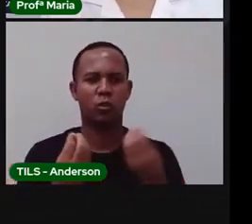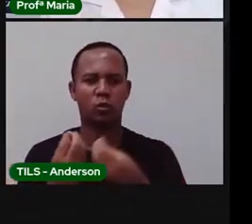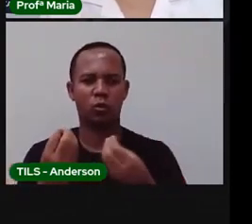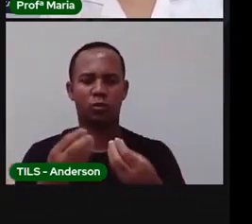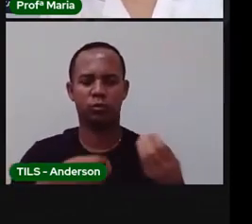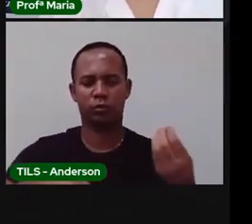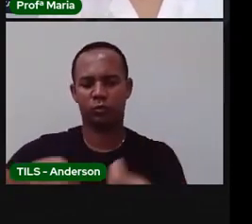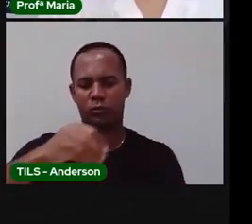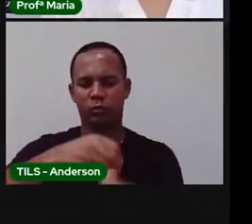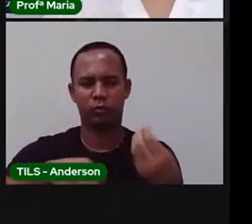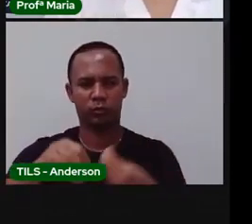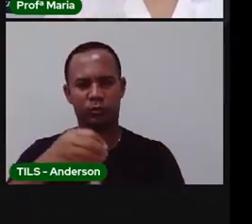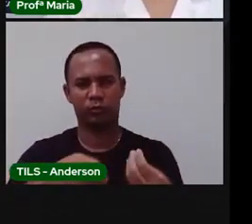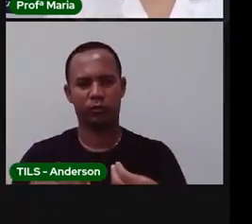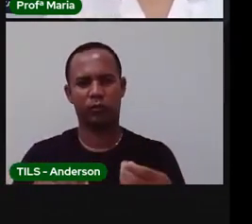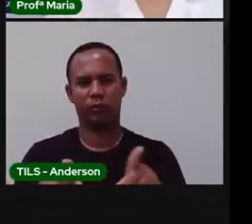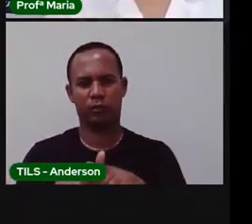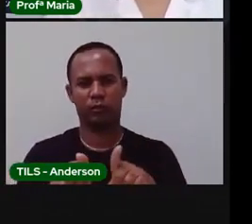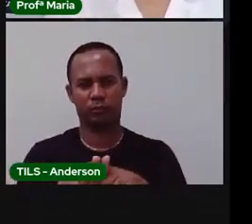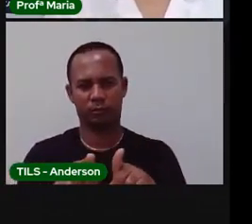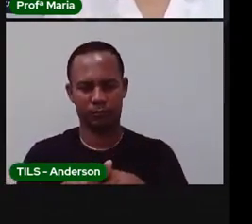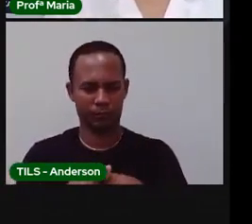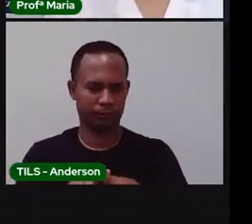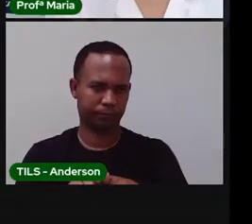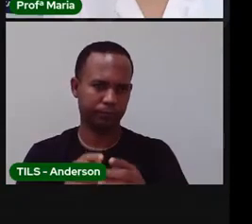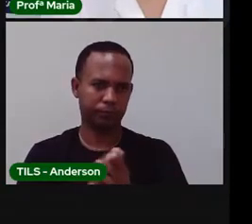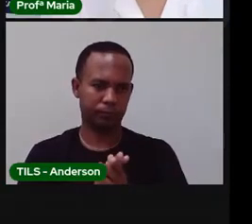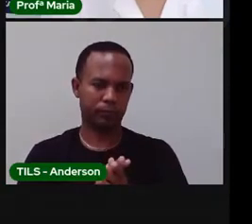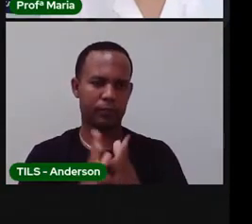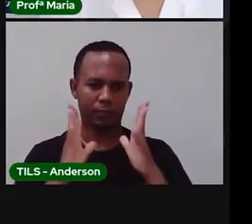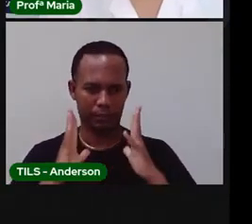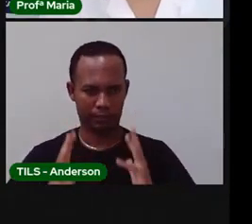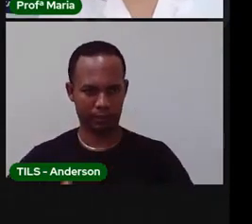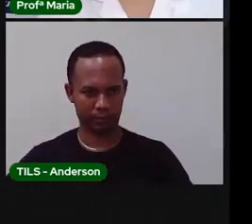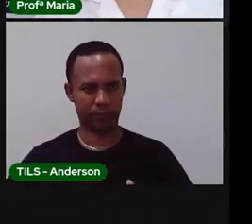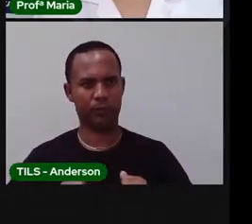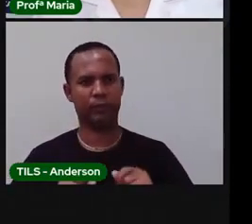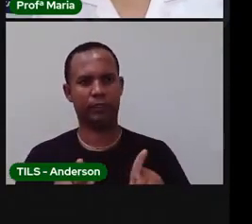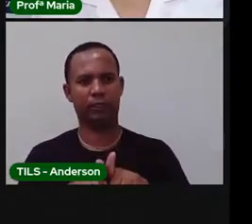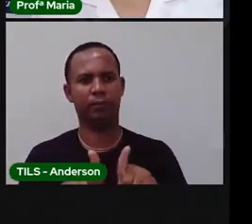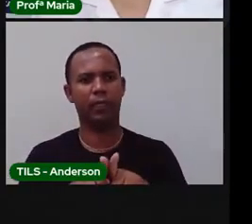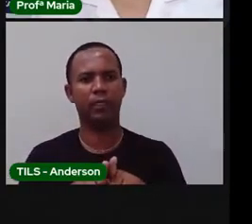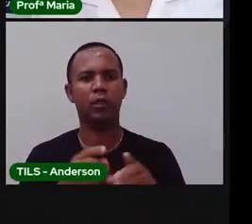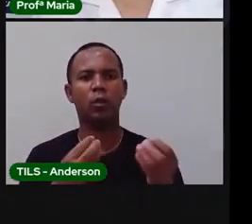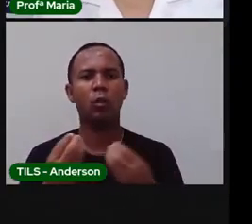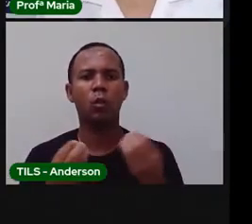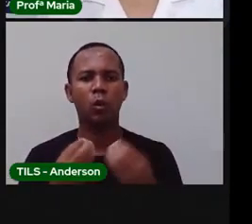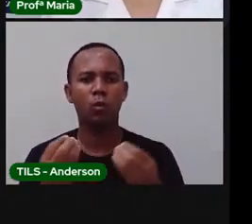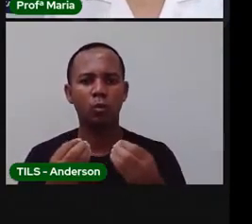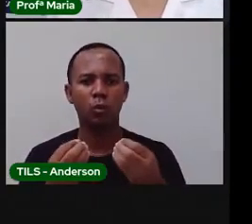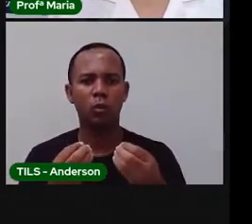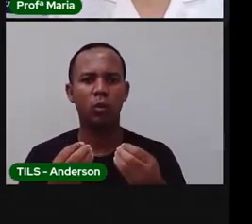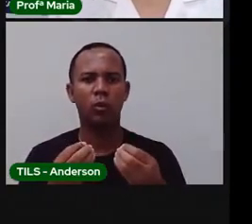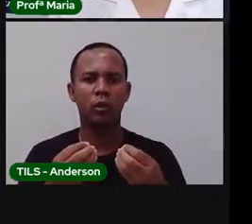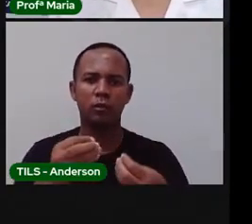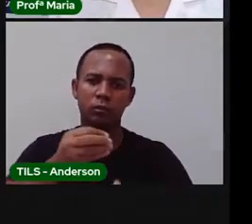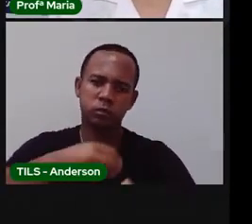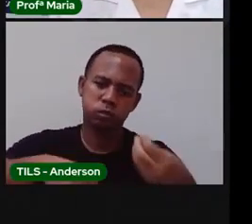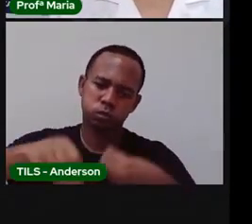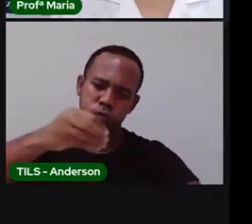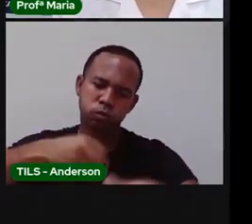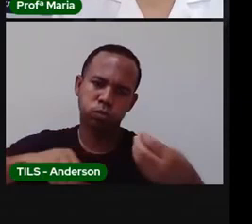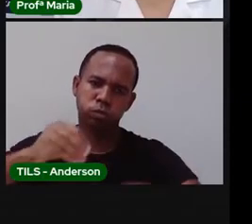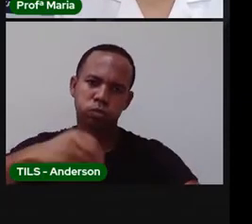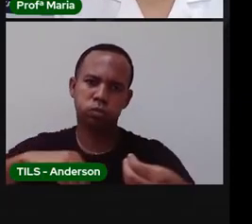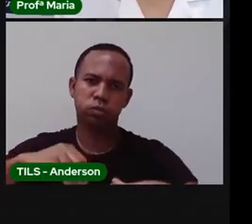útil, né, e limpo para todo mundo. Bom, isso se chama reciclagem, a maneira mais inteligente